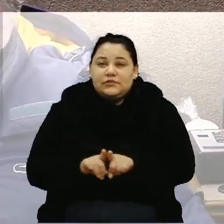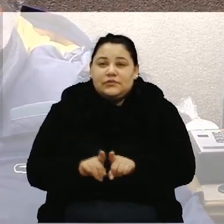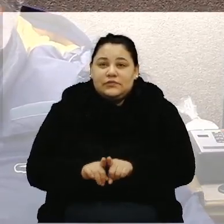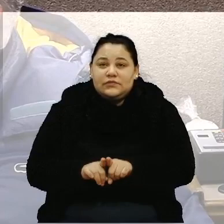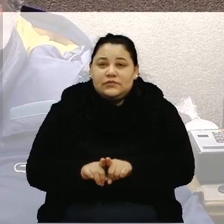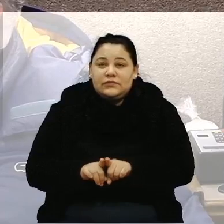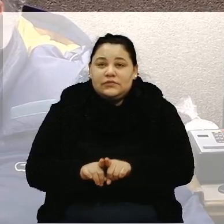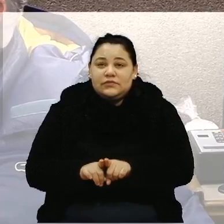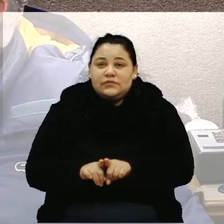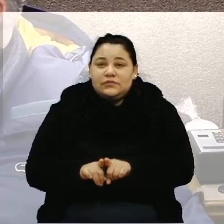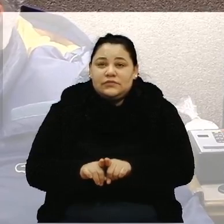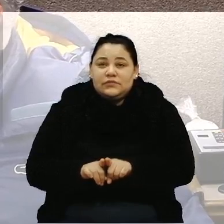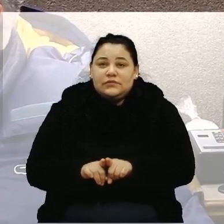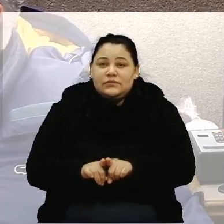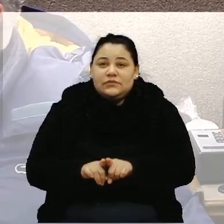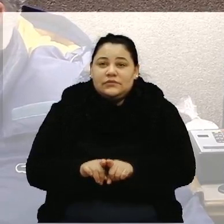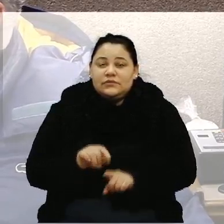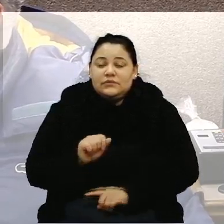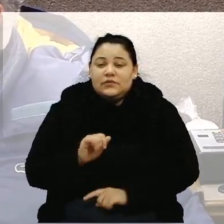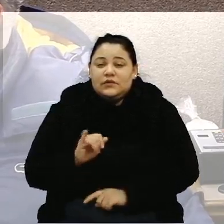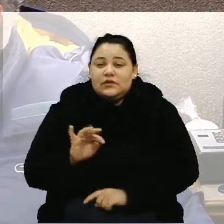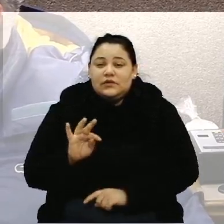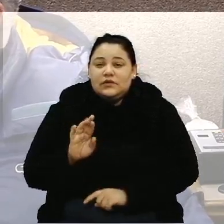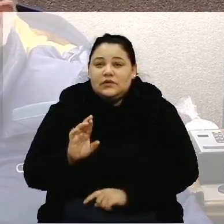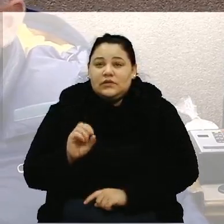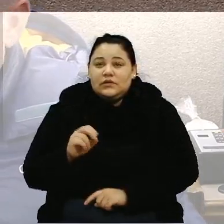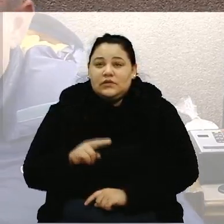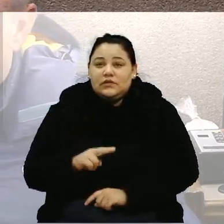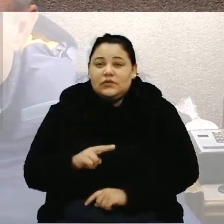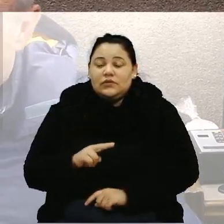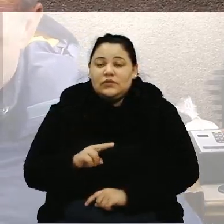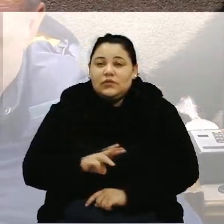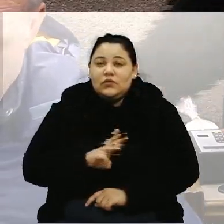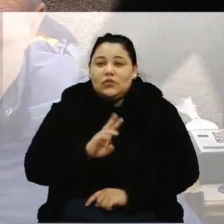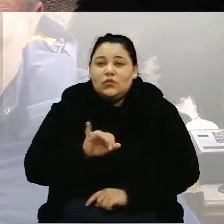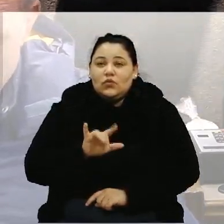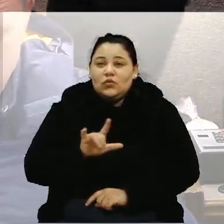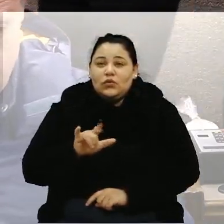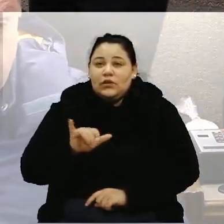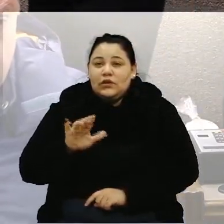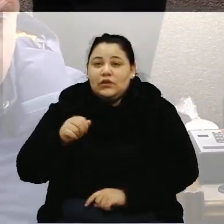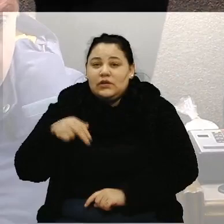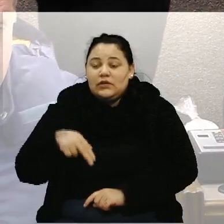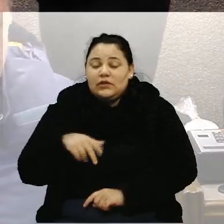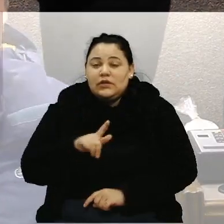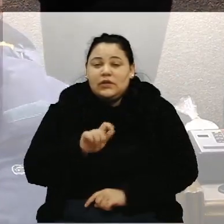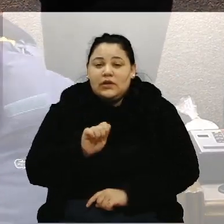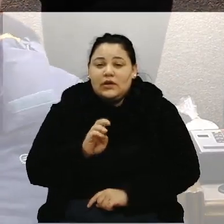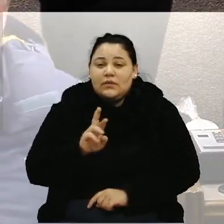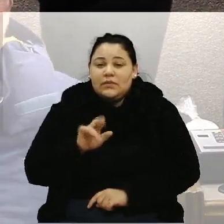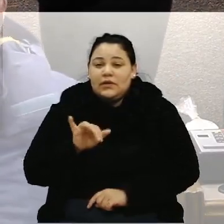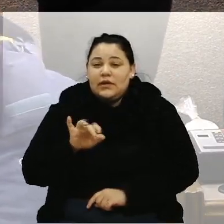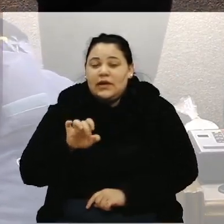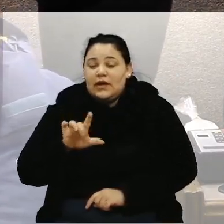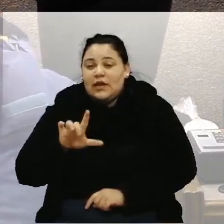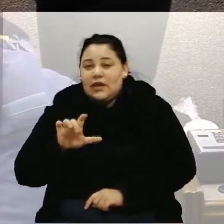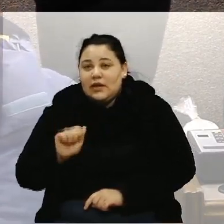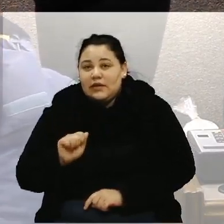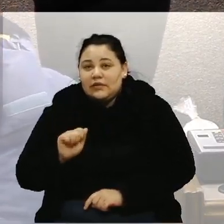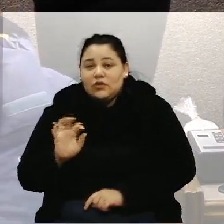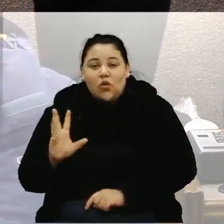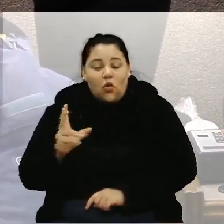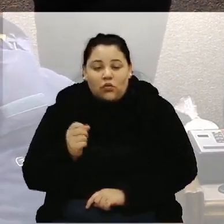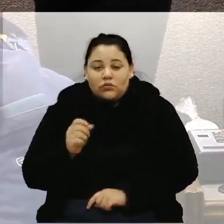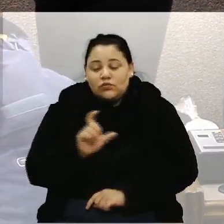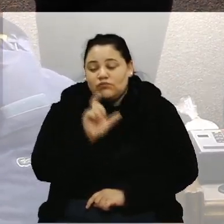Catucci Lopes, Ayrton Secone, Berenice Sotiol, William Catucci, Gabriela Godinho e Maria Catusso. E dizer que para mim